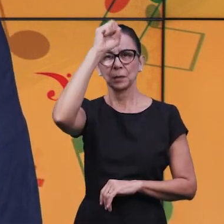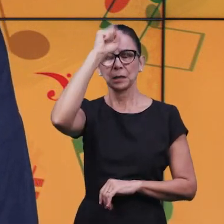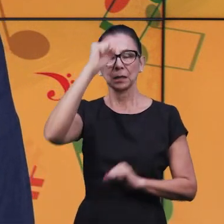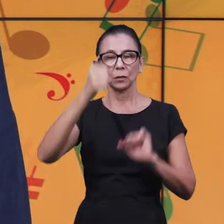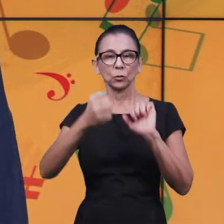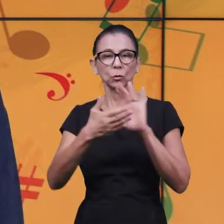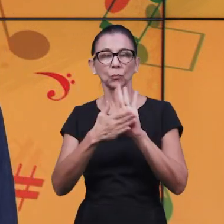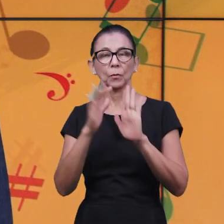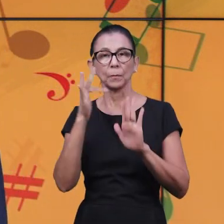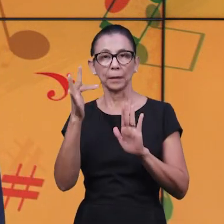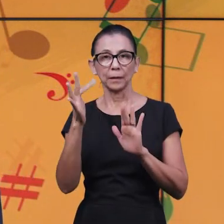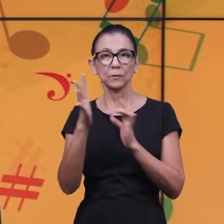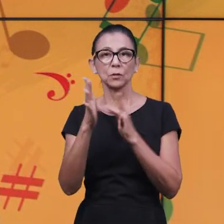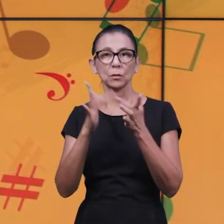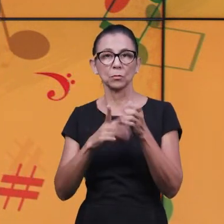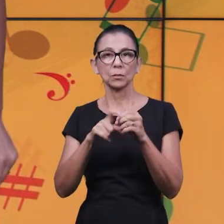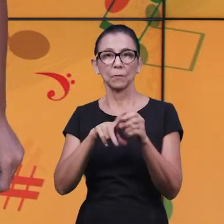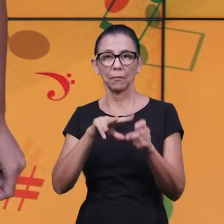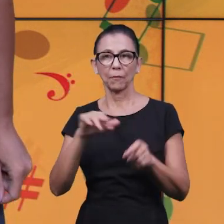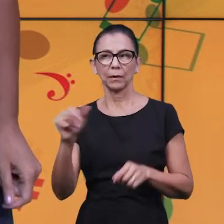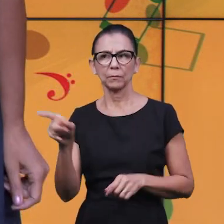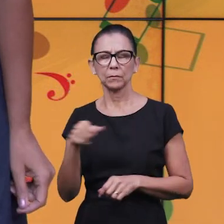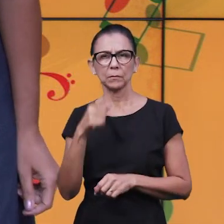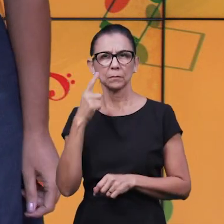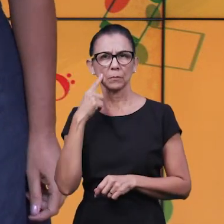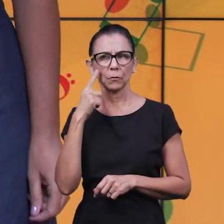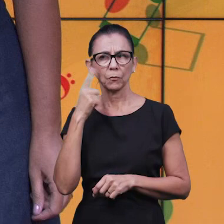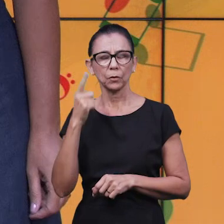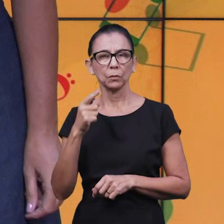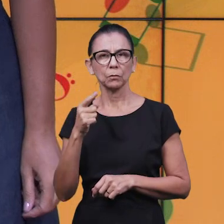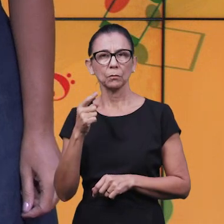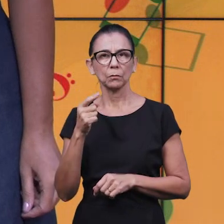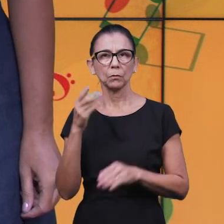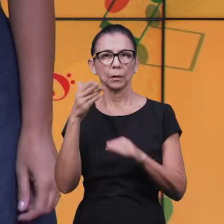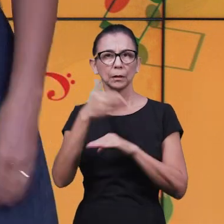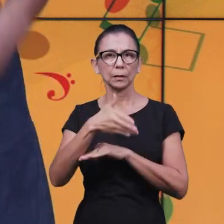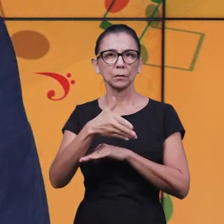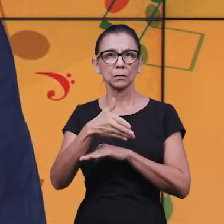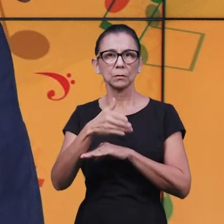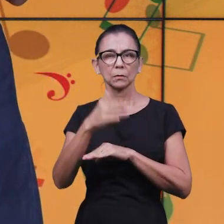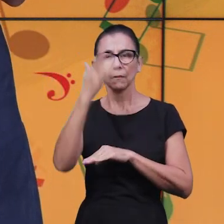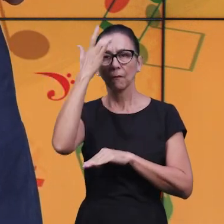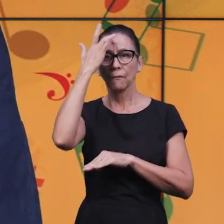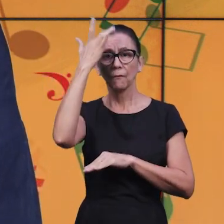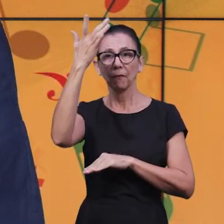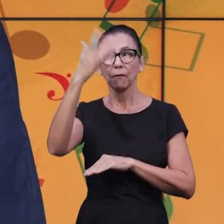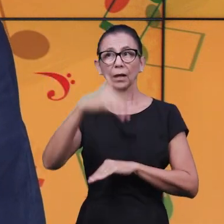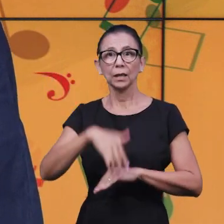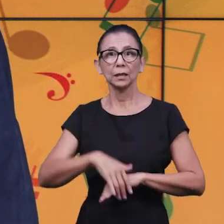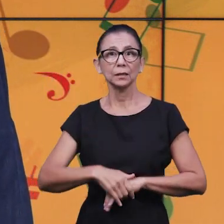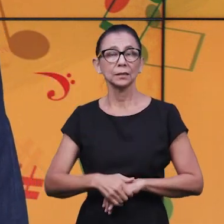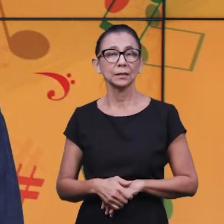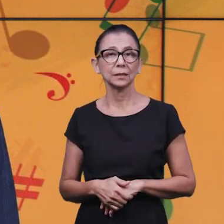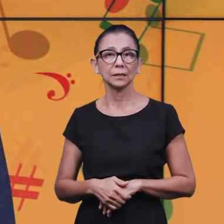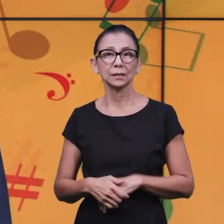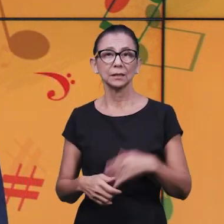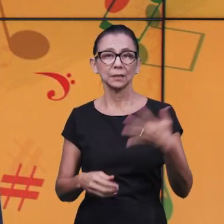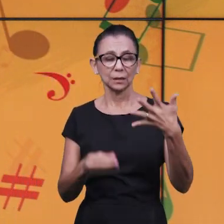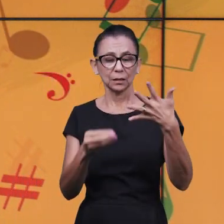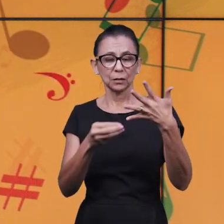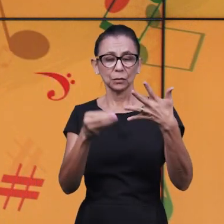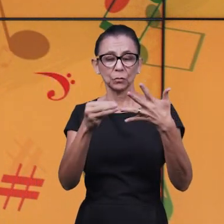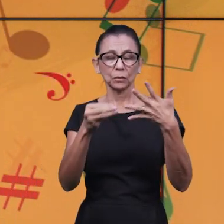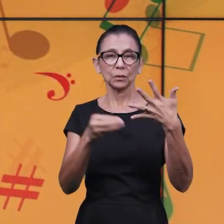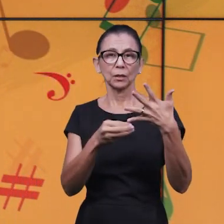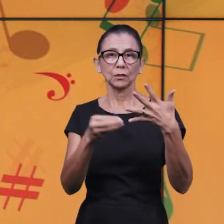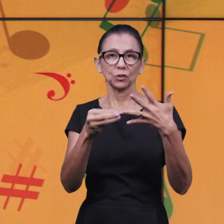louvor maravilhoso! E vocês perceberam como a introdução é fácil? Temos um nome só de 2 notinhas.